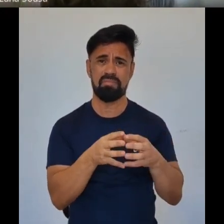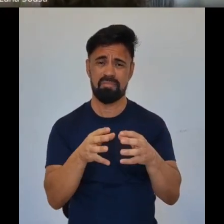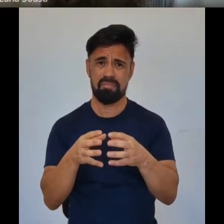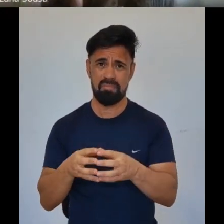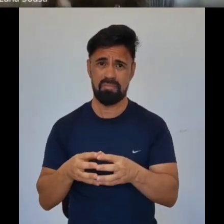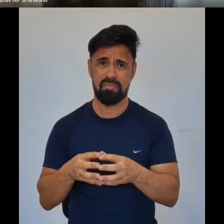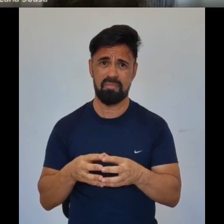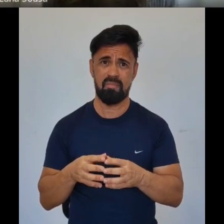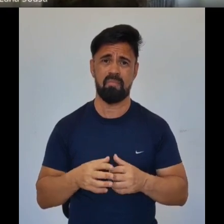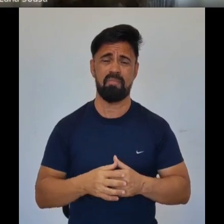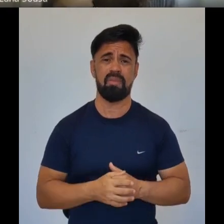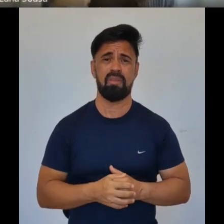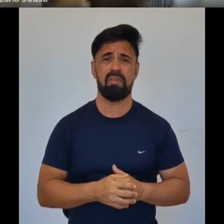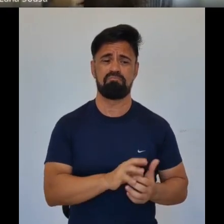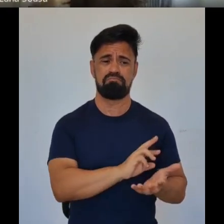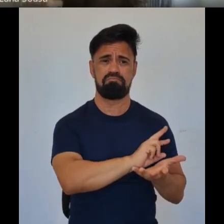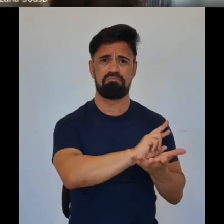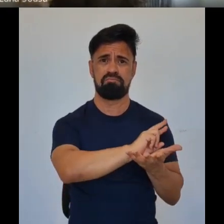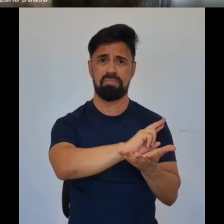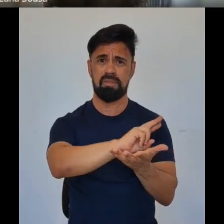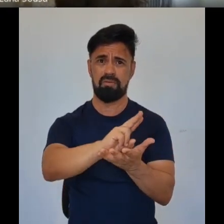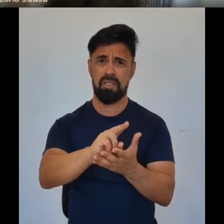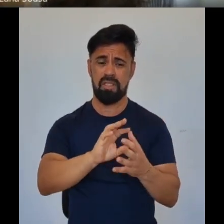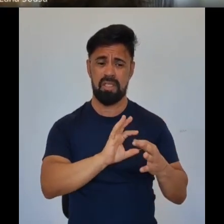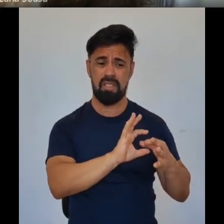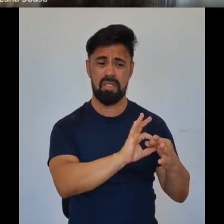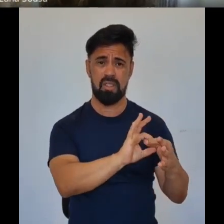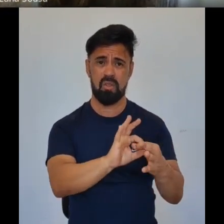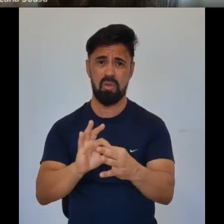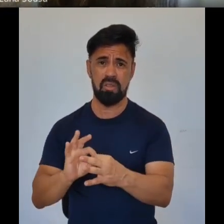de gênero das mulheres, vamos pensar na população